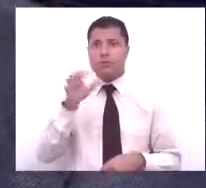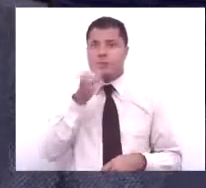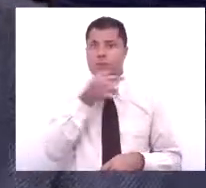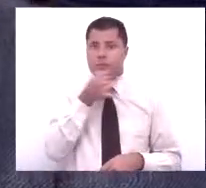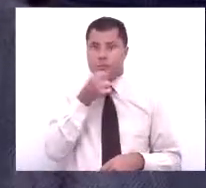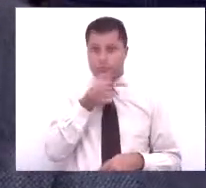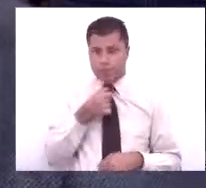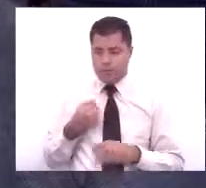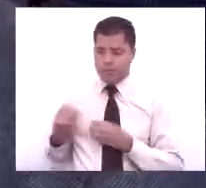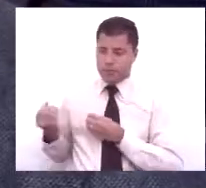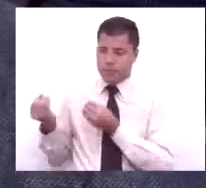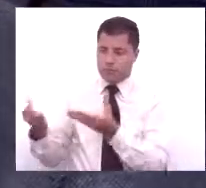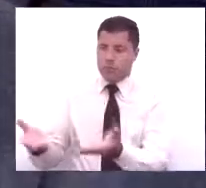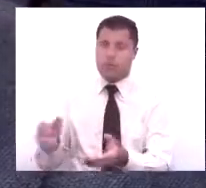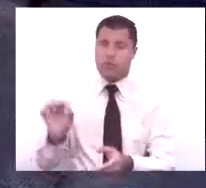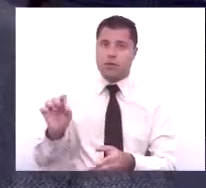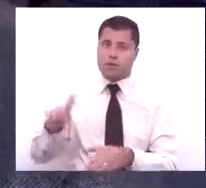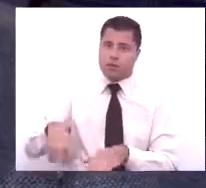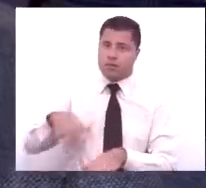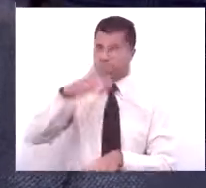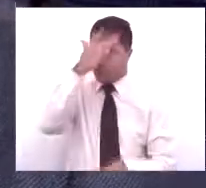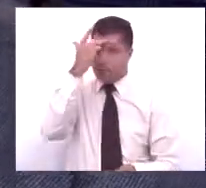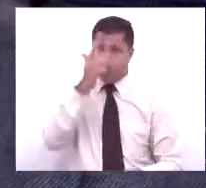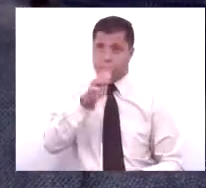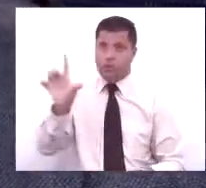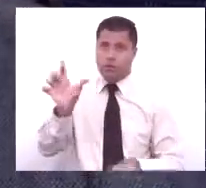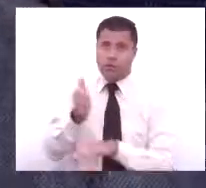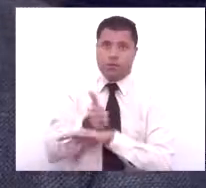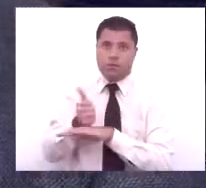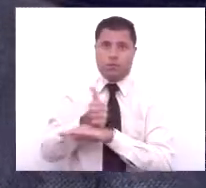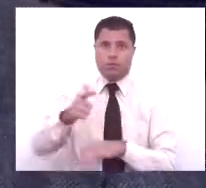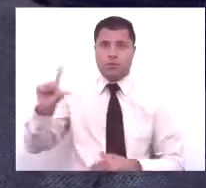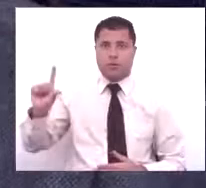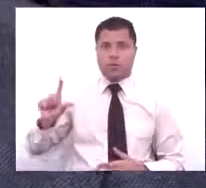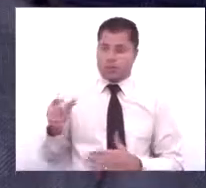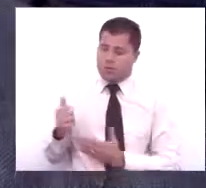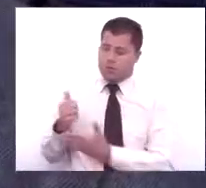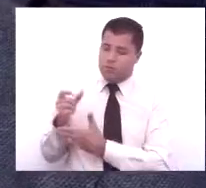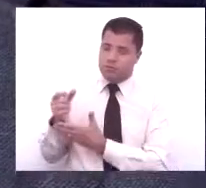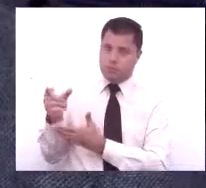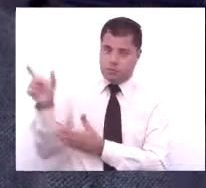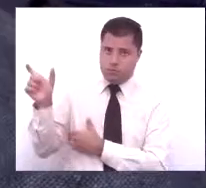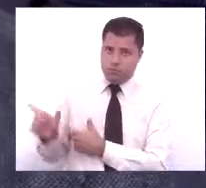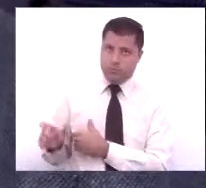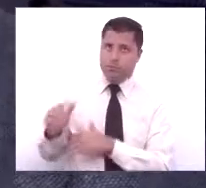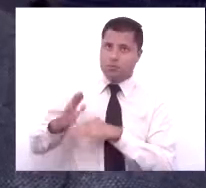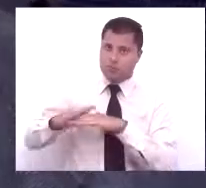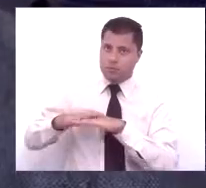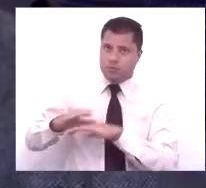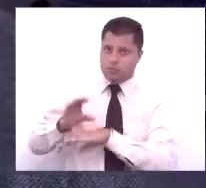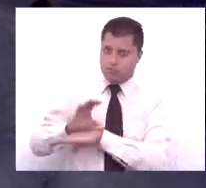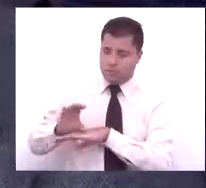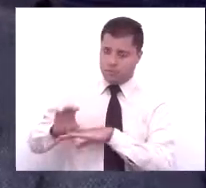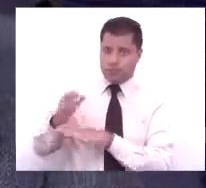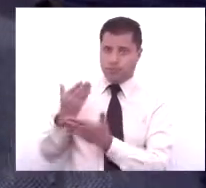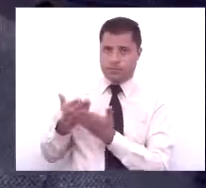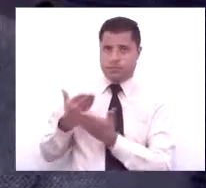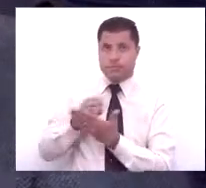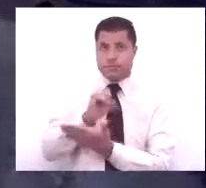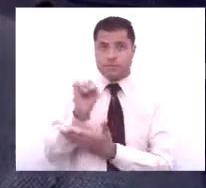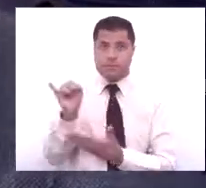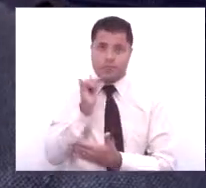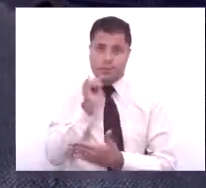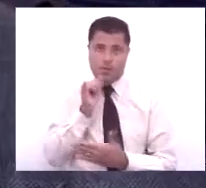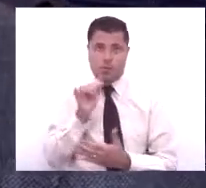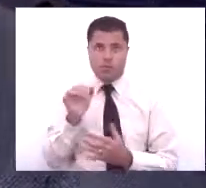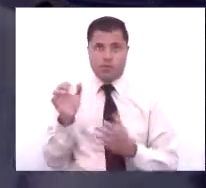é o farmacêutico, que é formado para isso com conhecimento. Infelizmente, se a empresa privada, a drogaria, a distribuidora